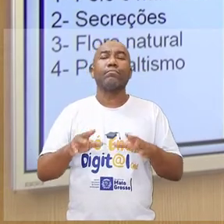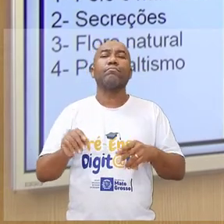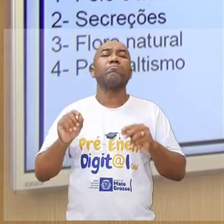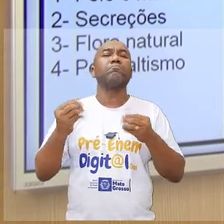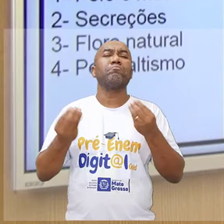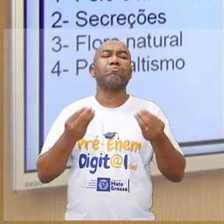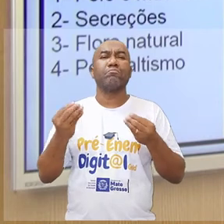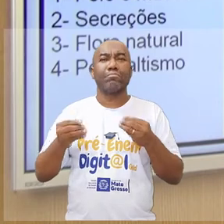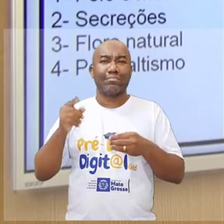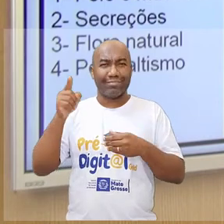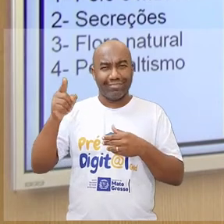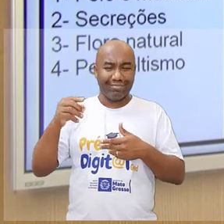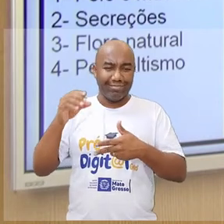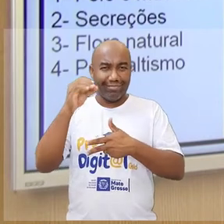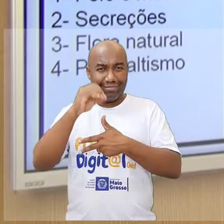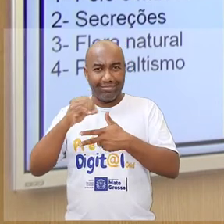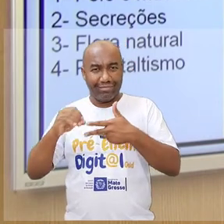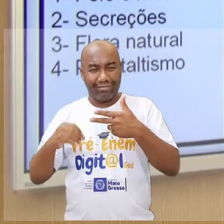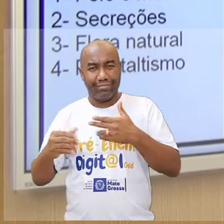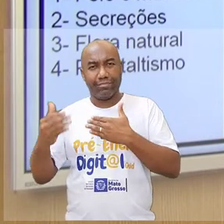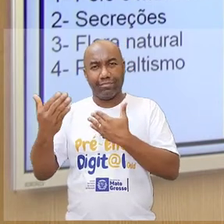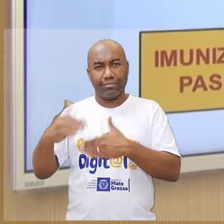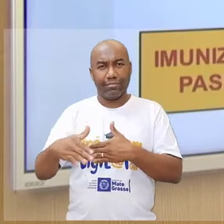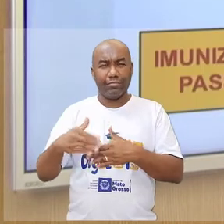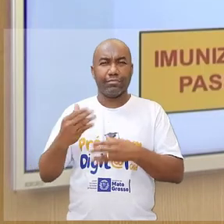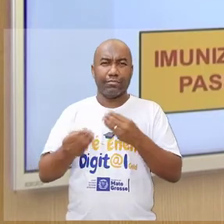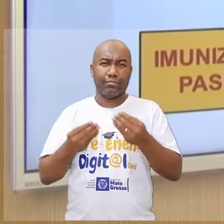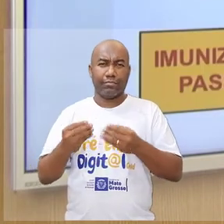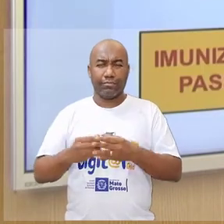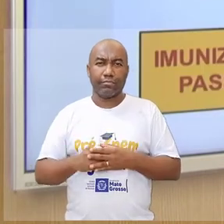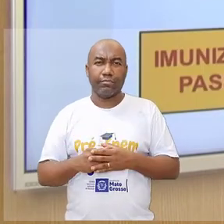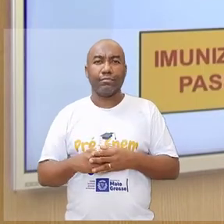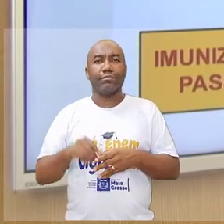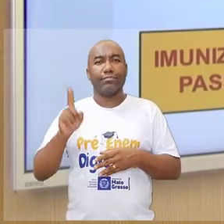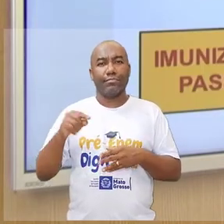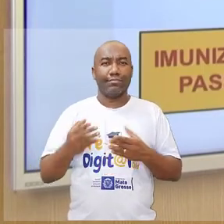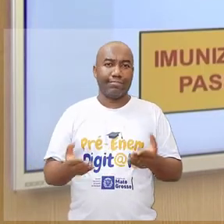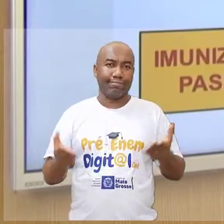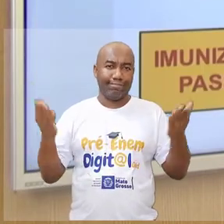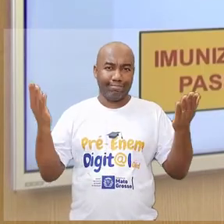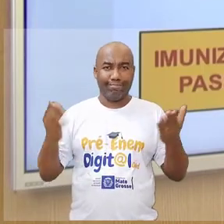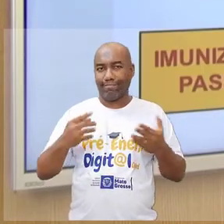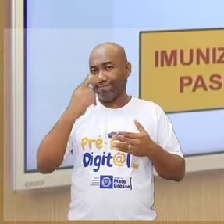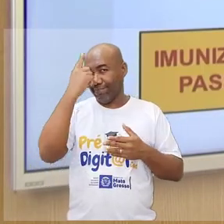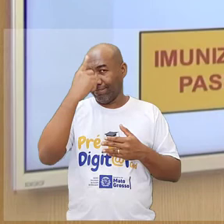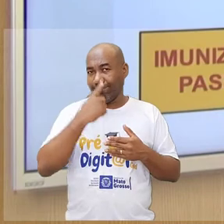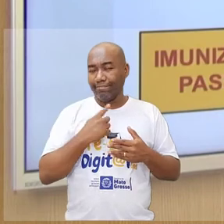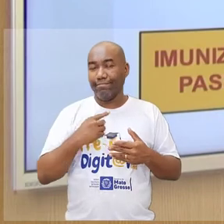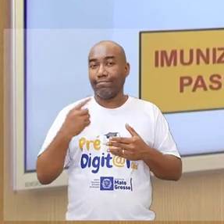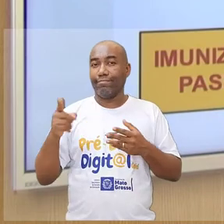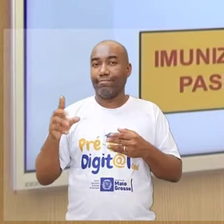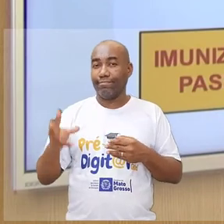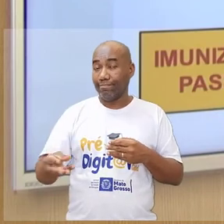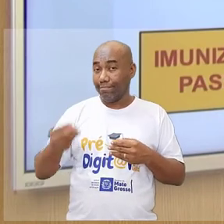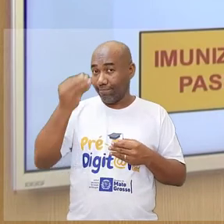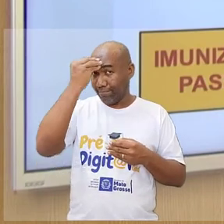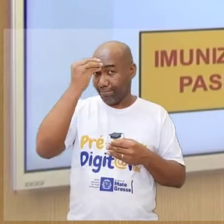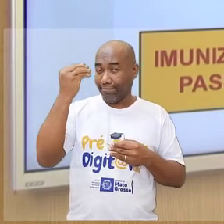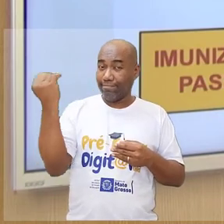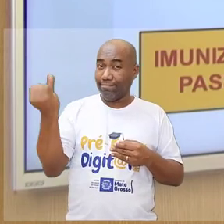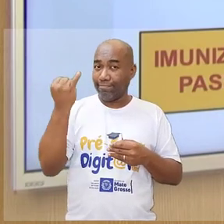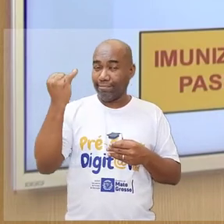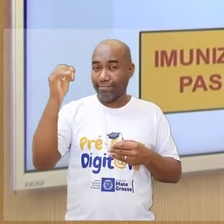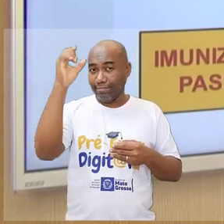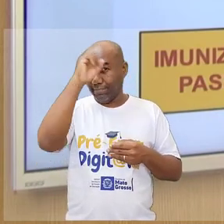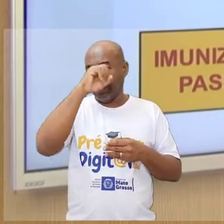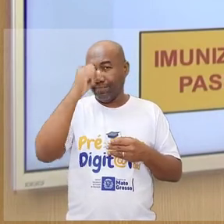nas provas sobre esse assunto definitivamente é essa a imagem que eu quero que você preste atenção,